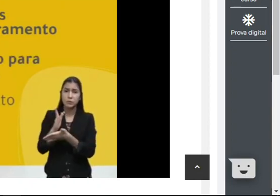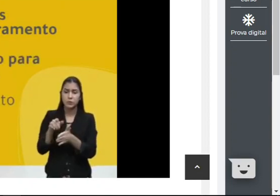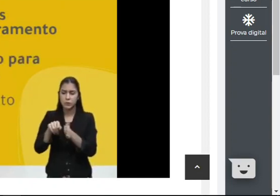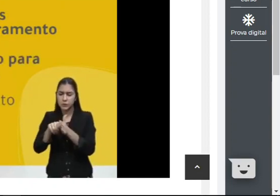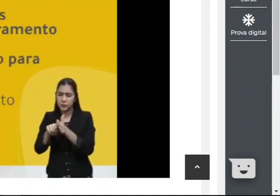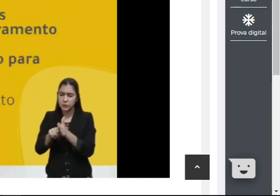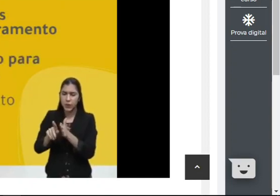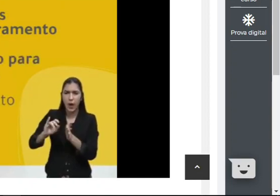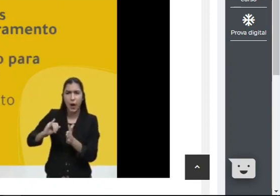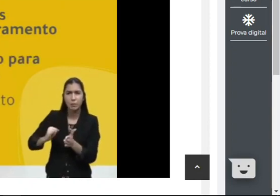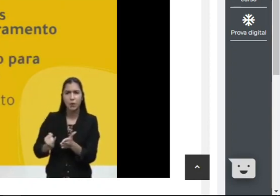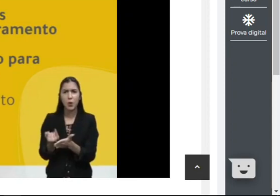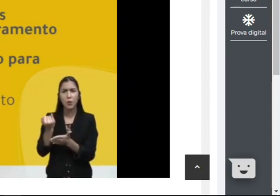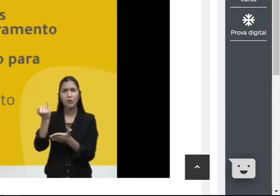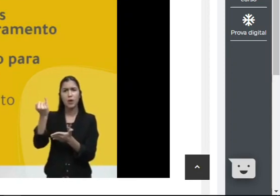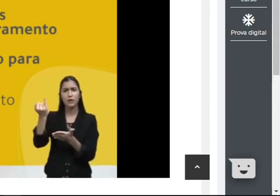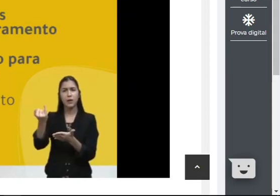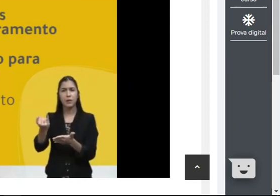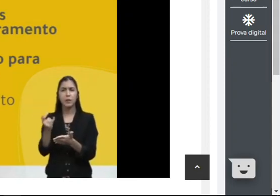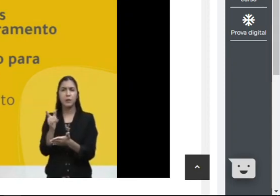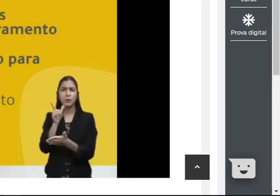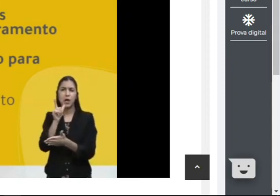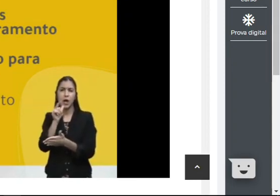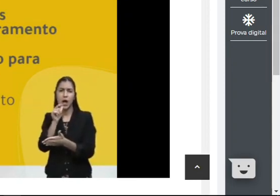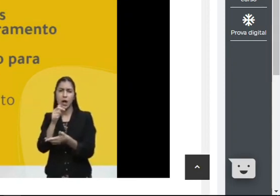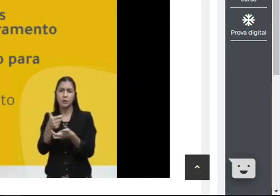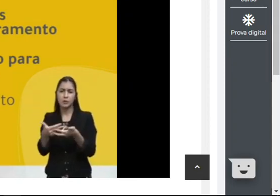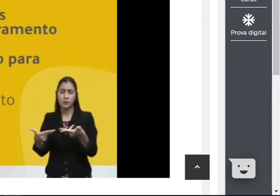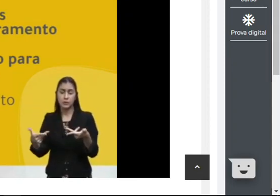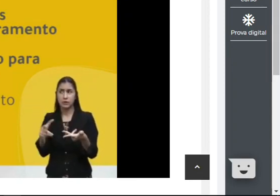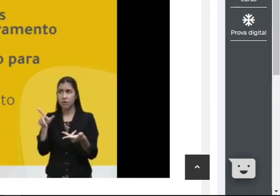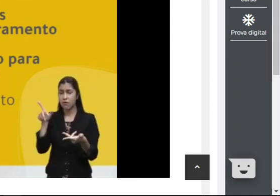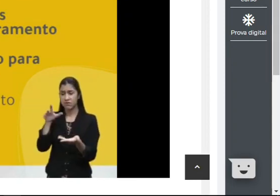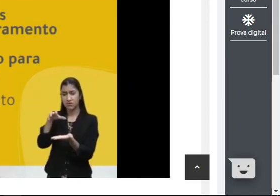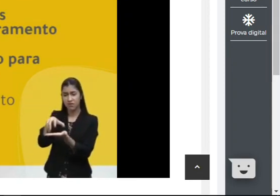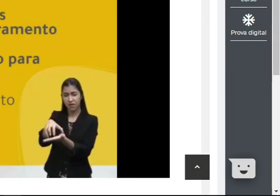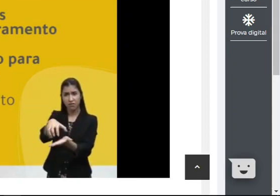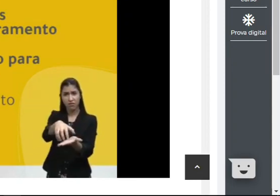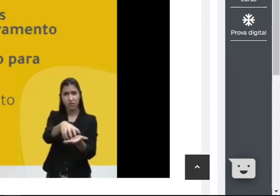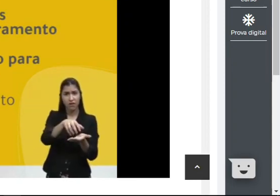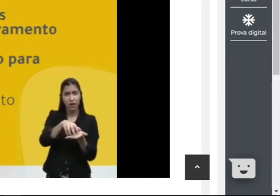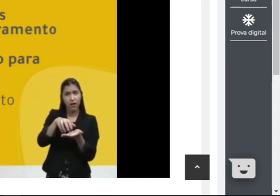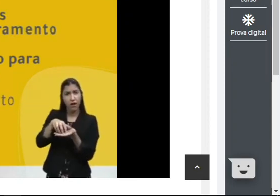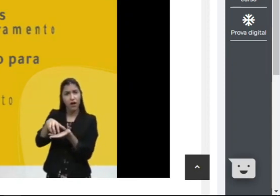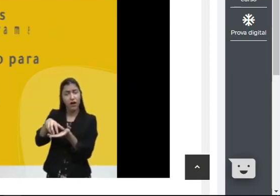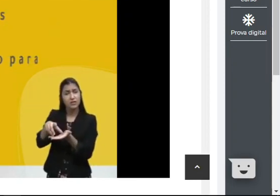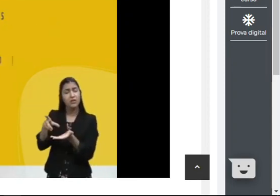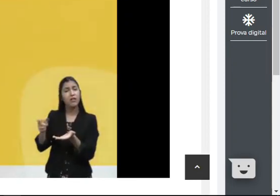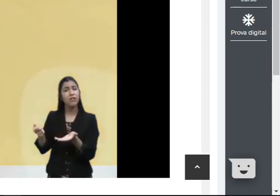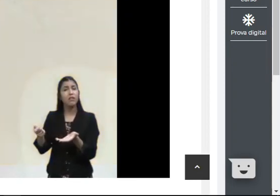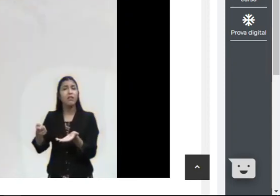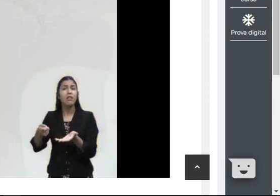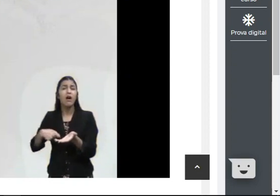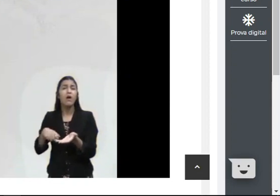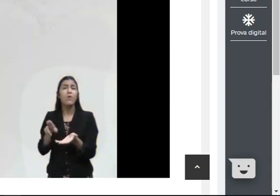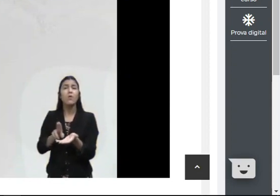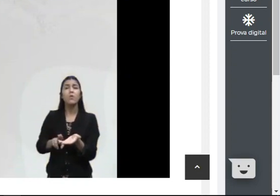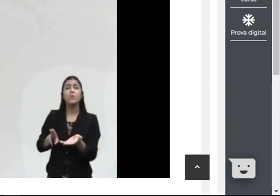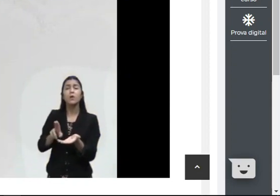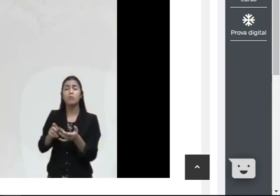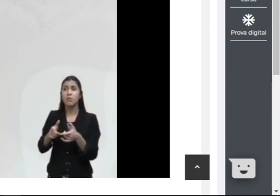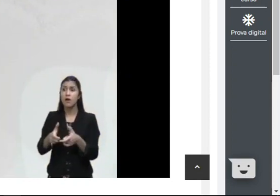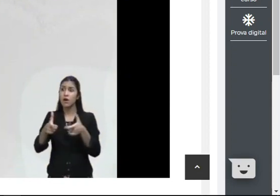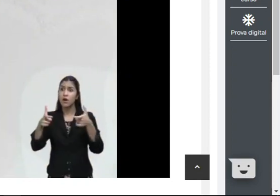exploração de aproveitamento de potencial hidráulico. Essas centrais hidrelétricas, por sua vez, funcionam por meio de uma